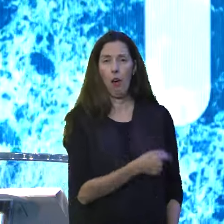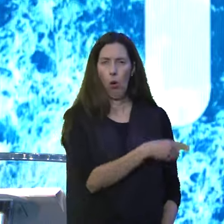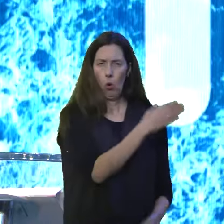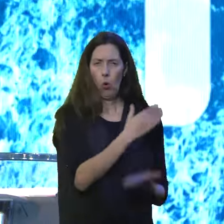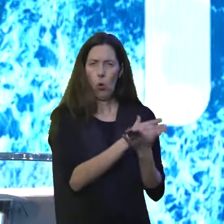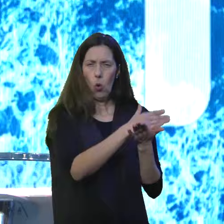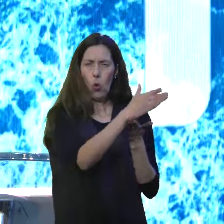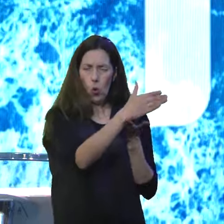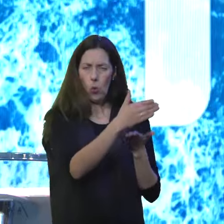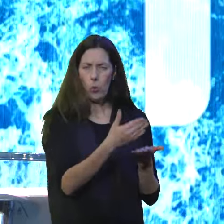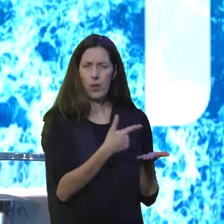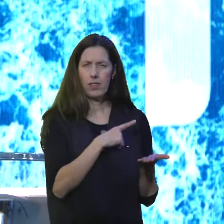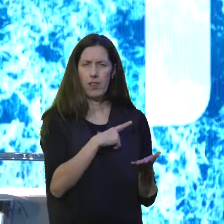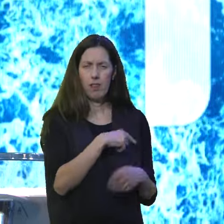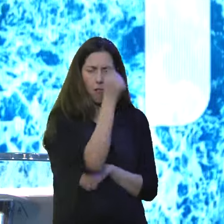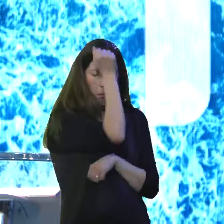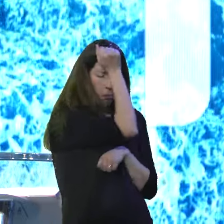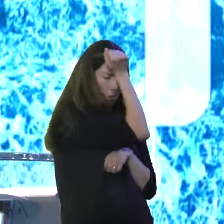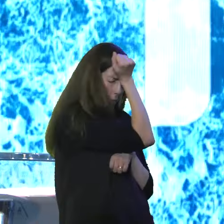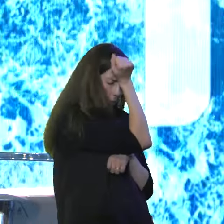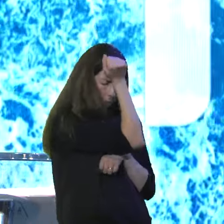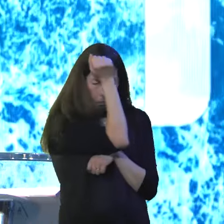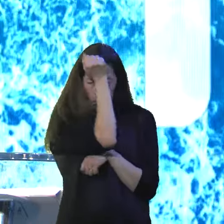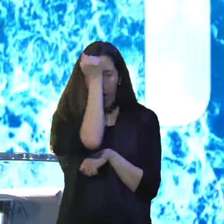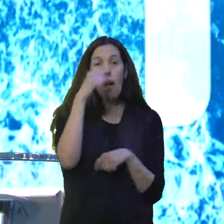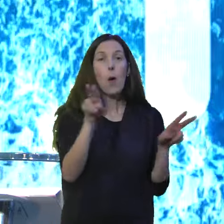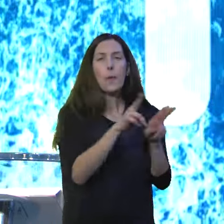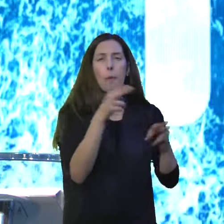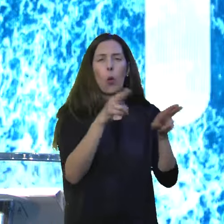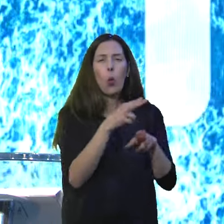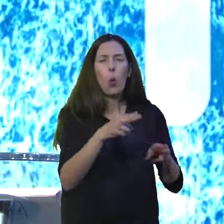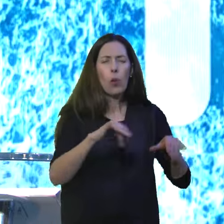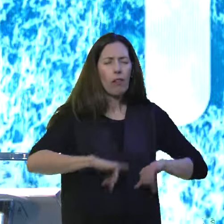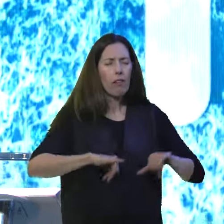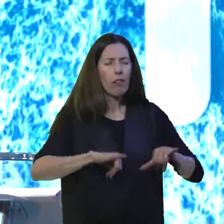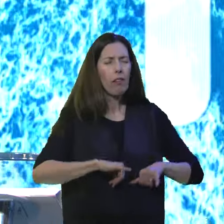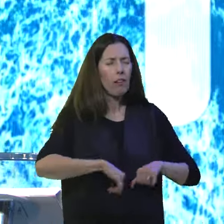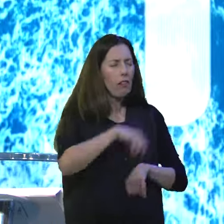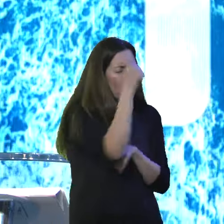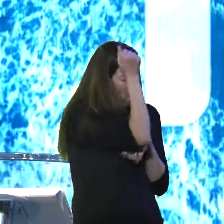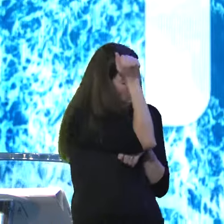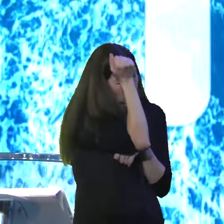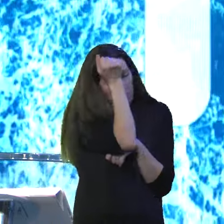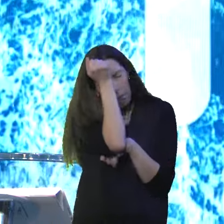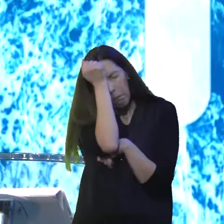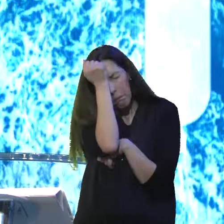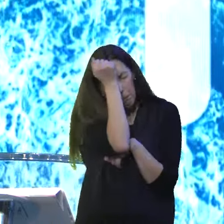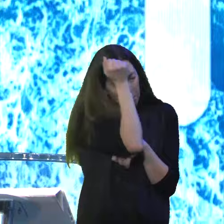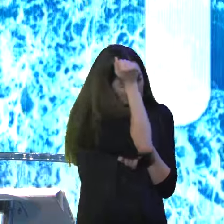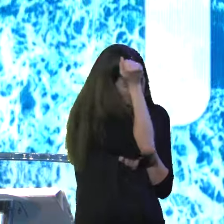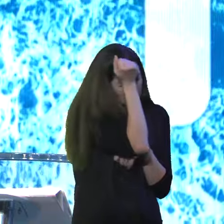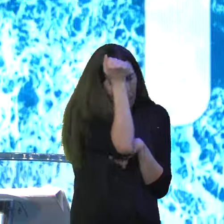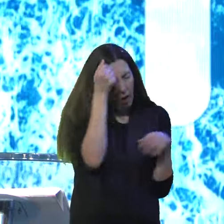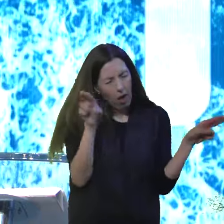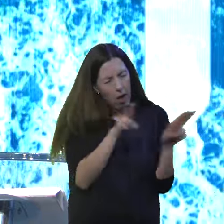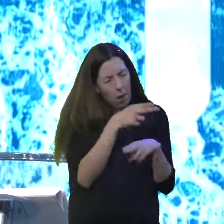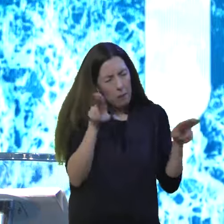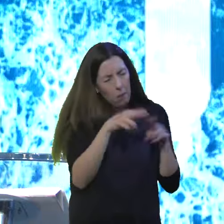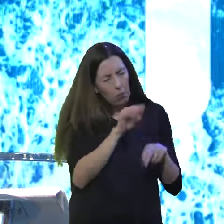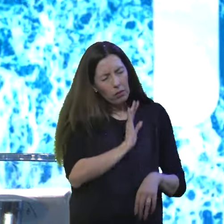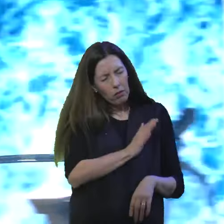tinha Spotify, era Windows Media Player. E eu ouvindo no Windows aquelas músicas de